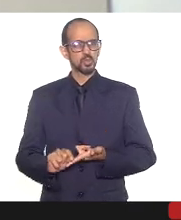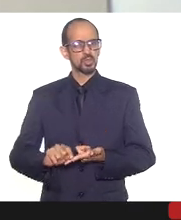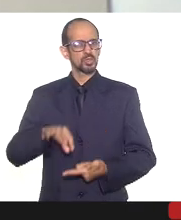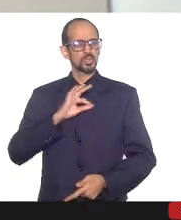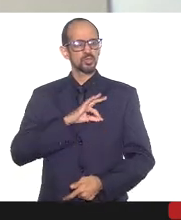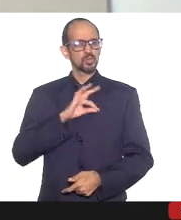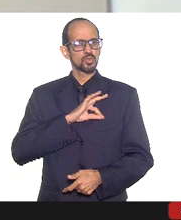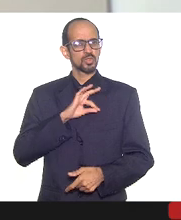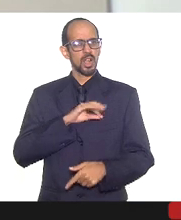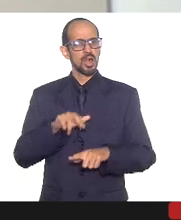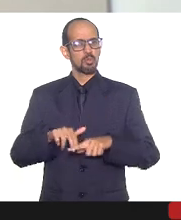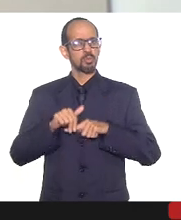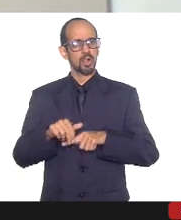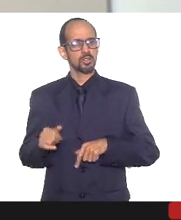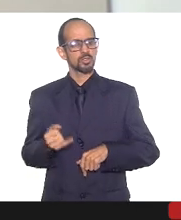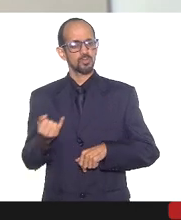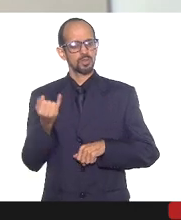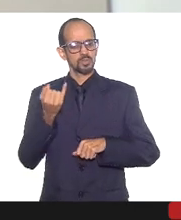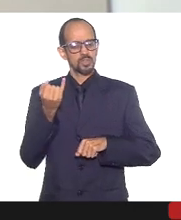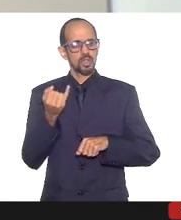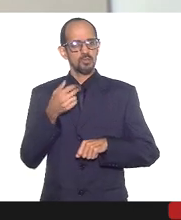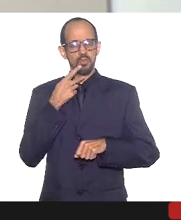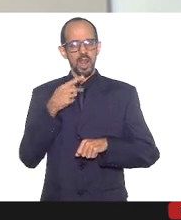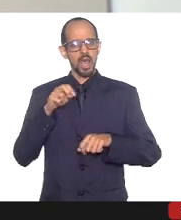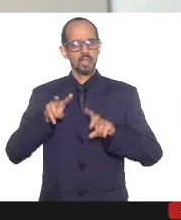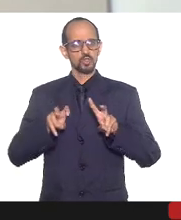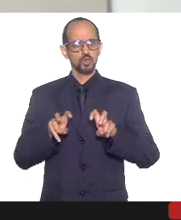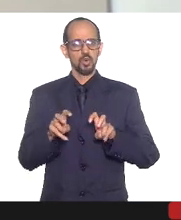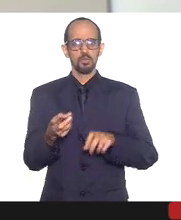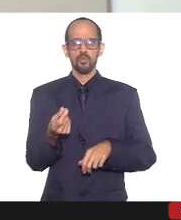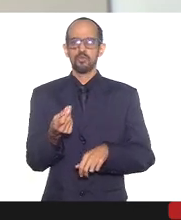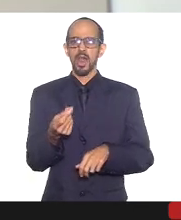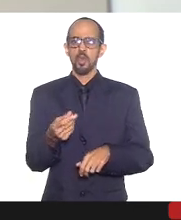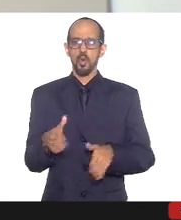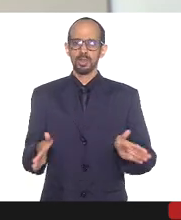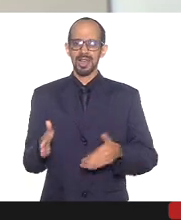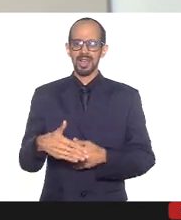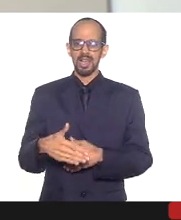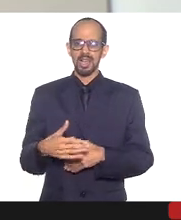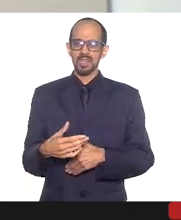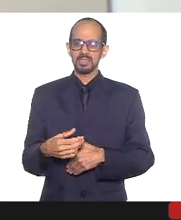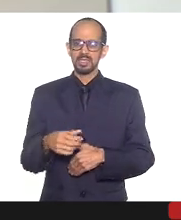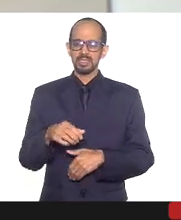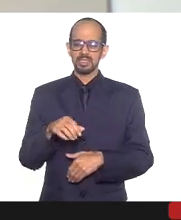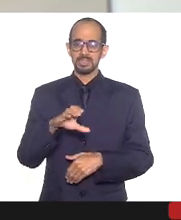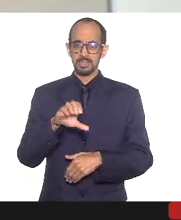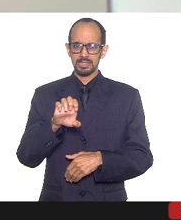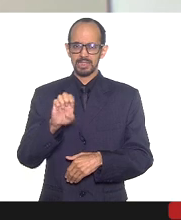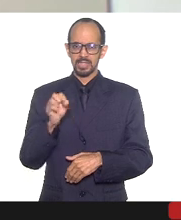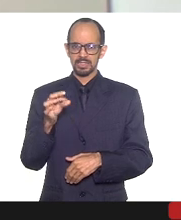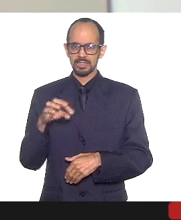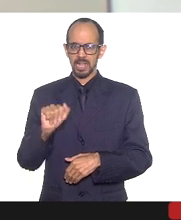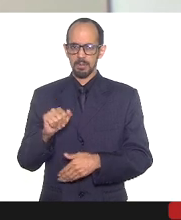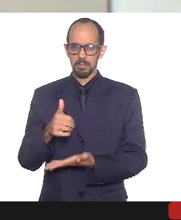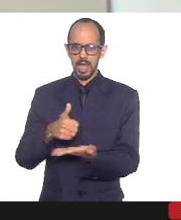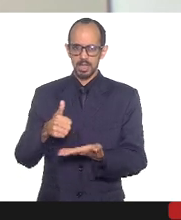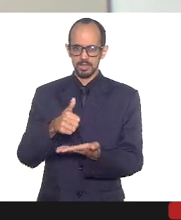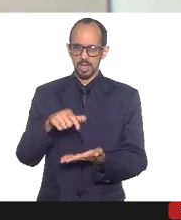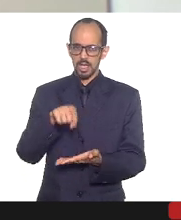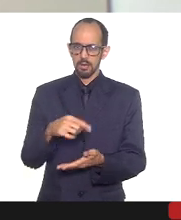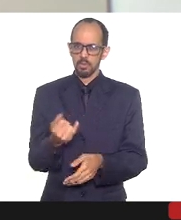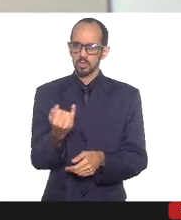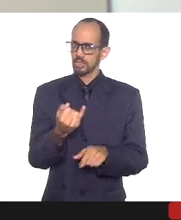discutir a educação em cesta básica é importante, porque uma parcela dos professores, o salário realmente dos profissionais de educação mal